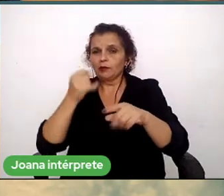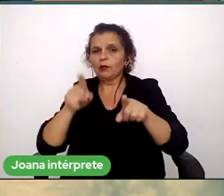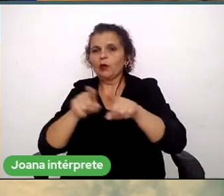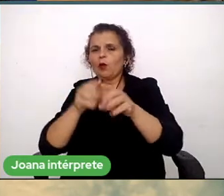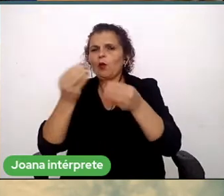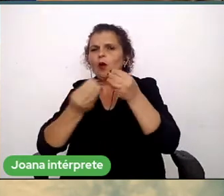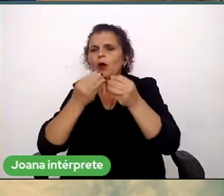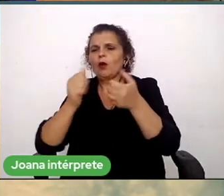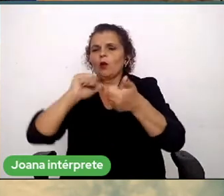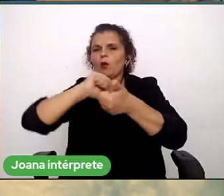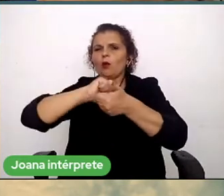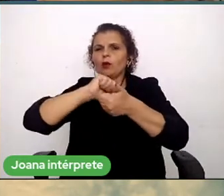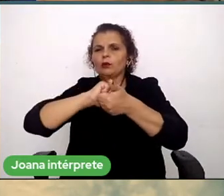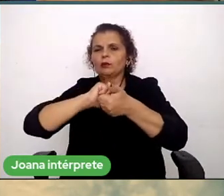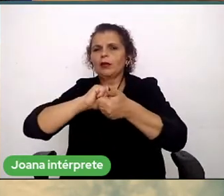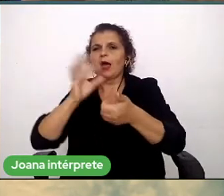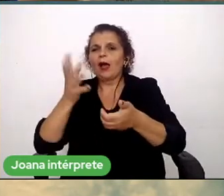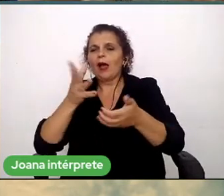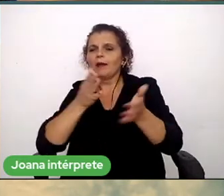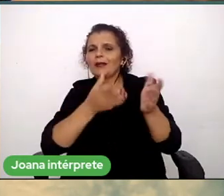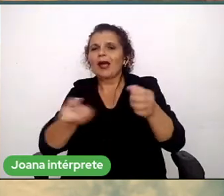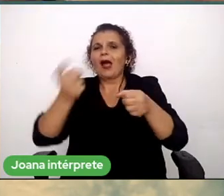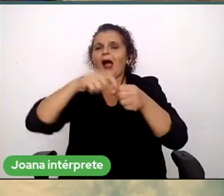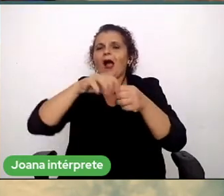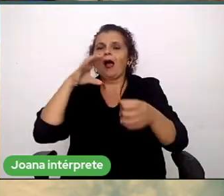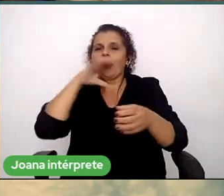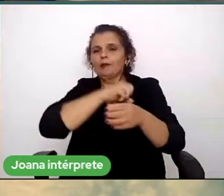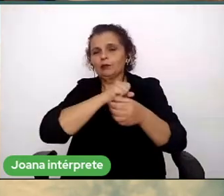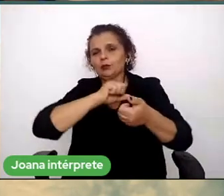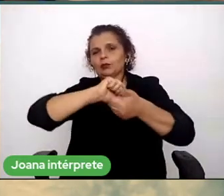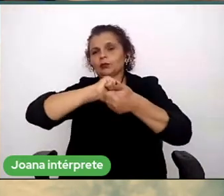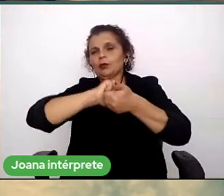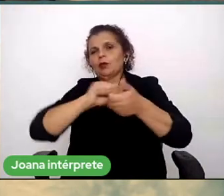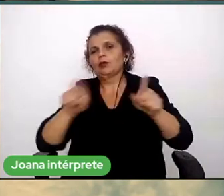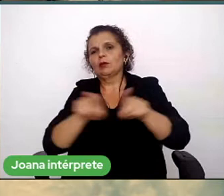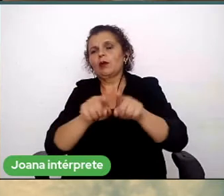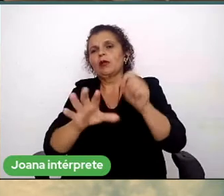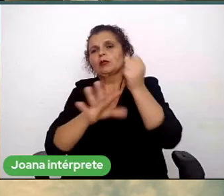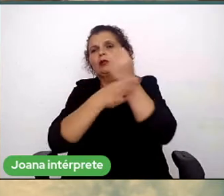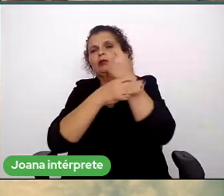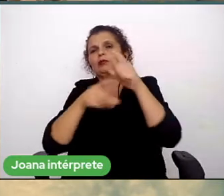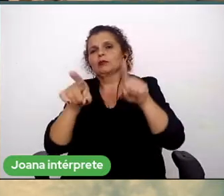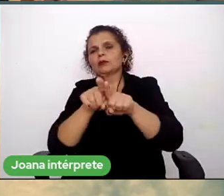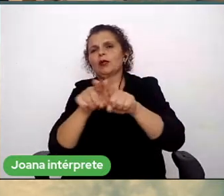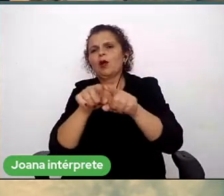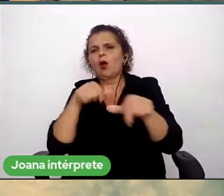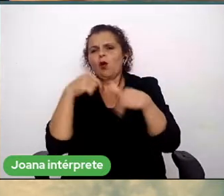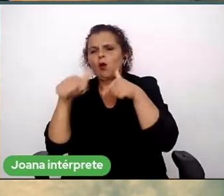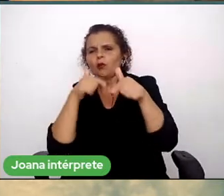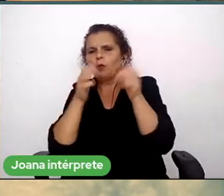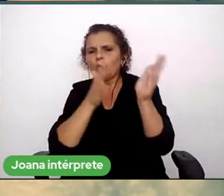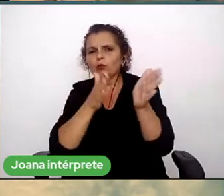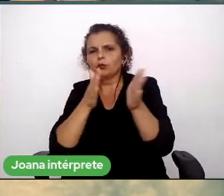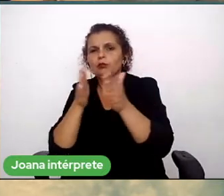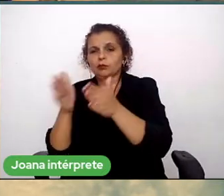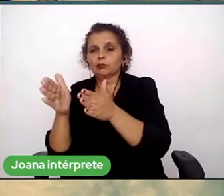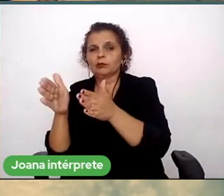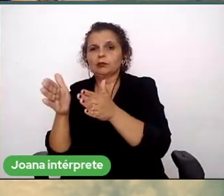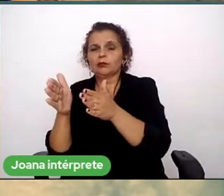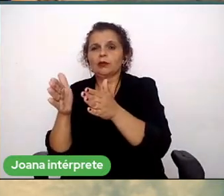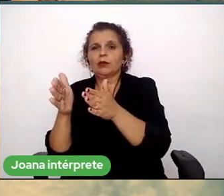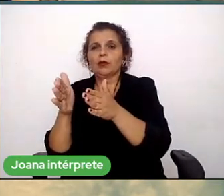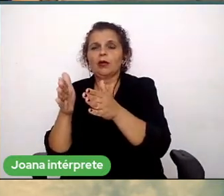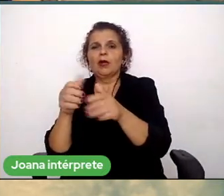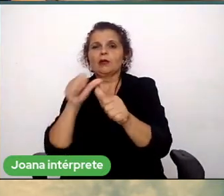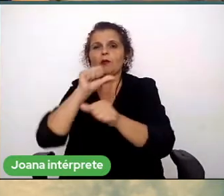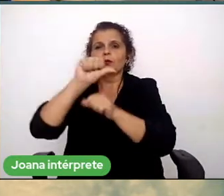eu trago qualidade mais cedo possível que meu processo hoje muito mesma coisa que a segurança como que eu trabalho no meu processo vento por exemplo atividades de